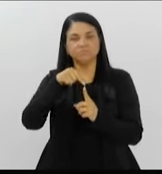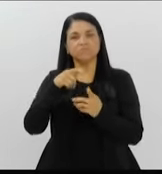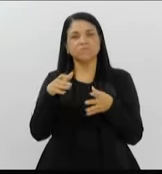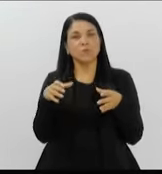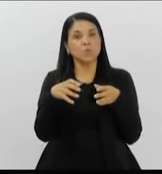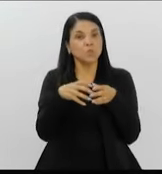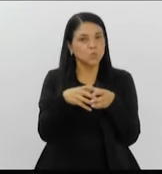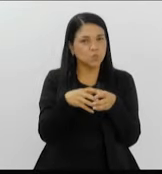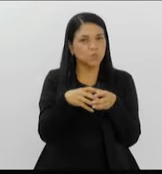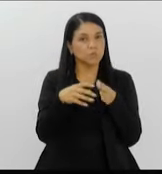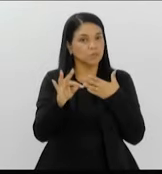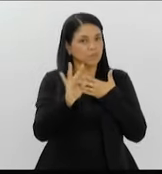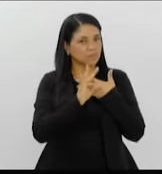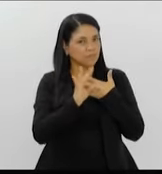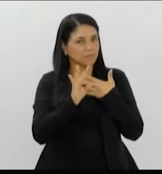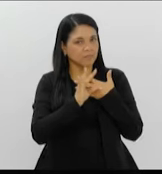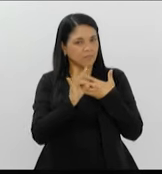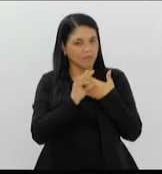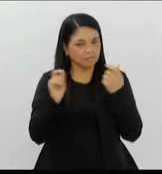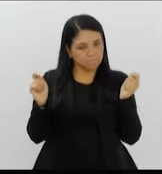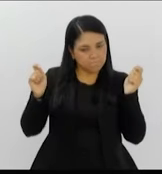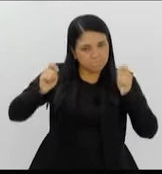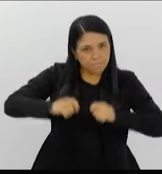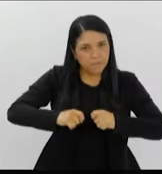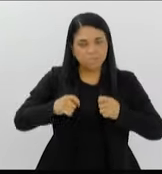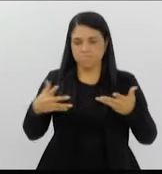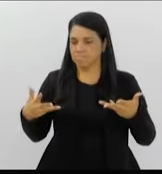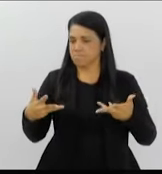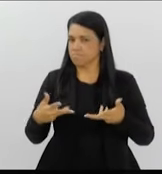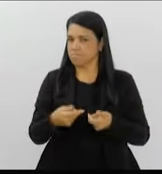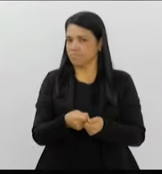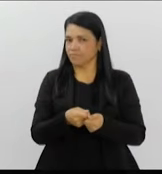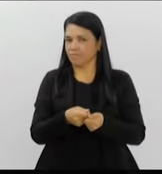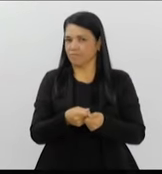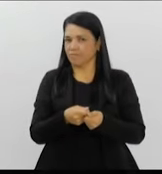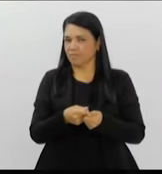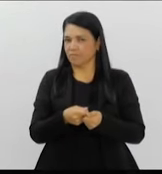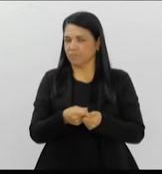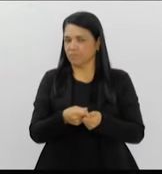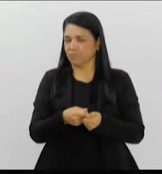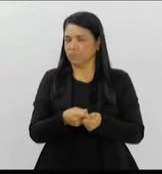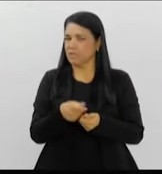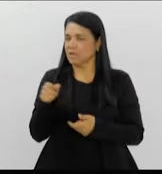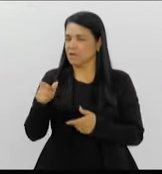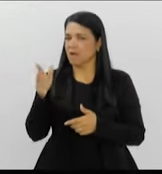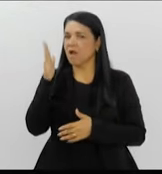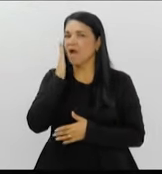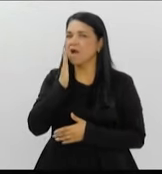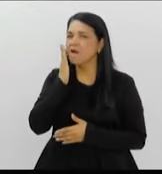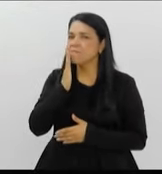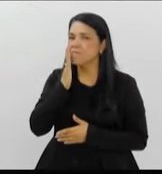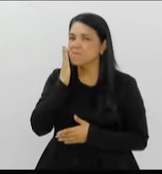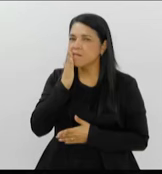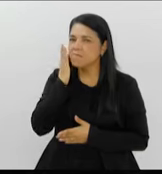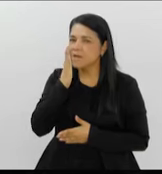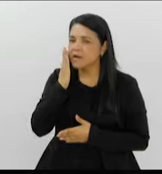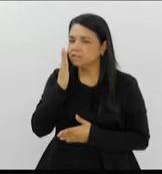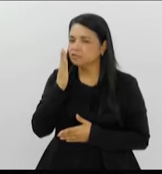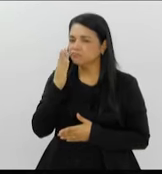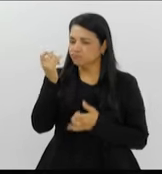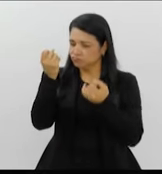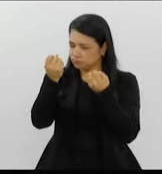funcional, altamente gabaritado. Será que ele queria dizer que os funcionários